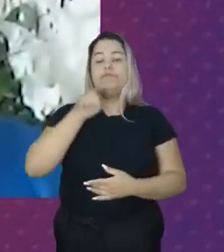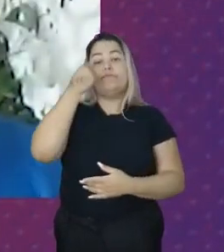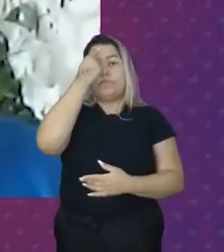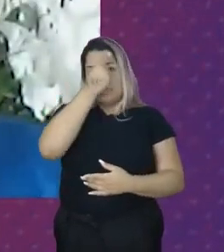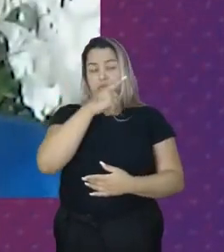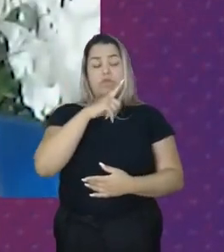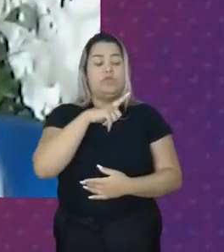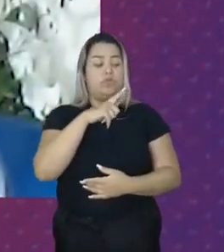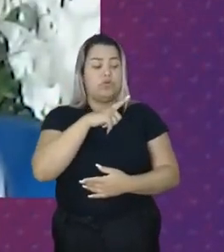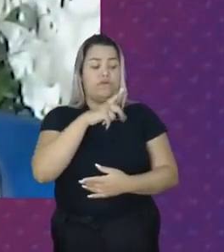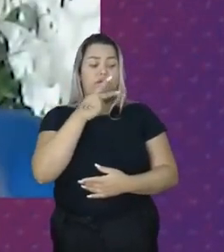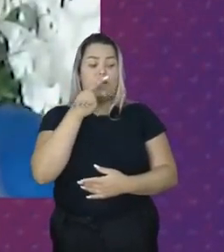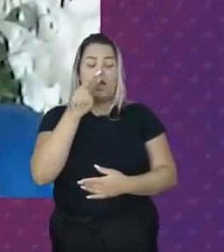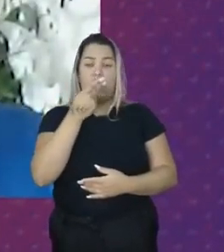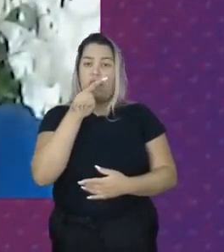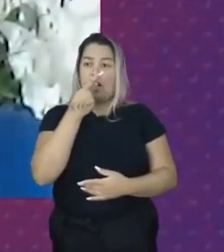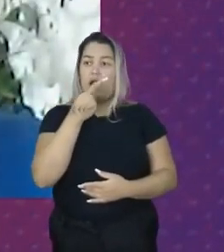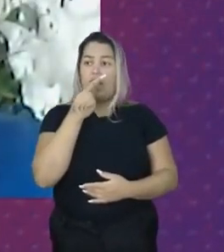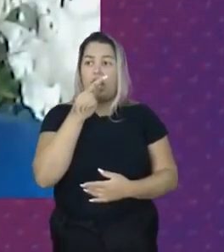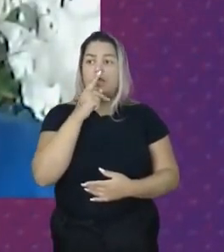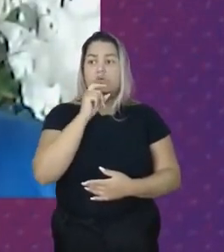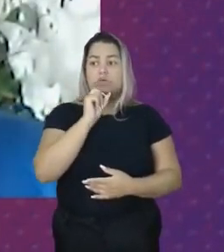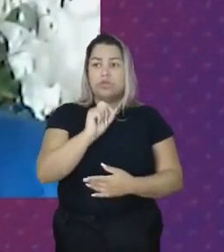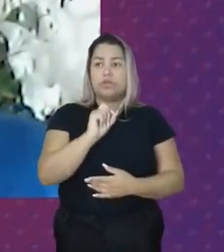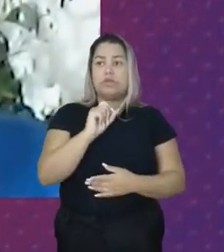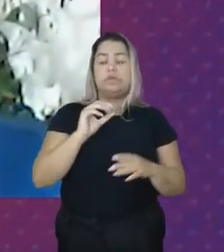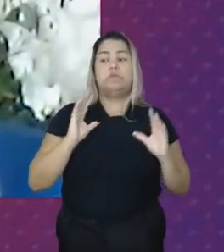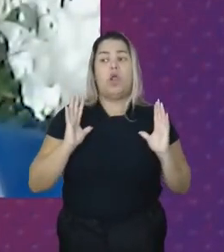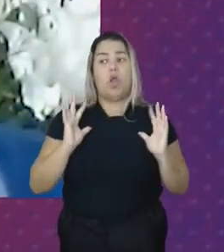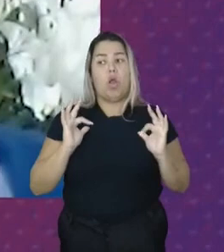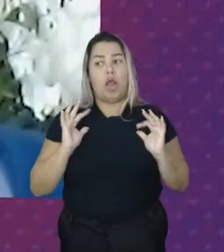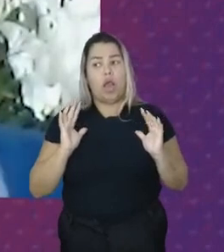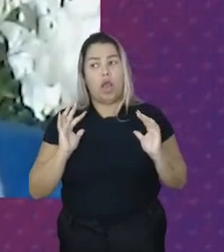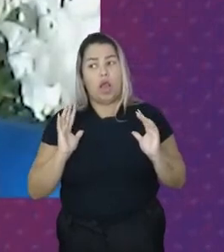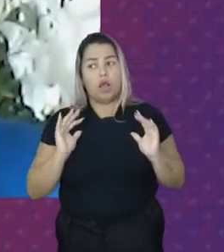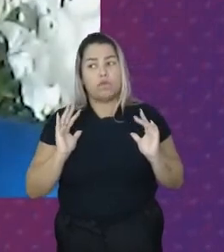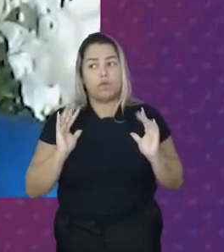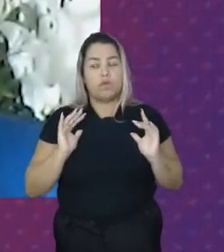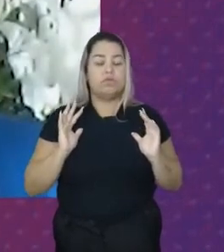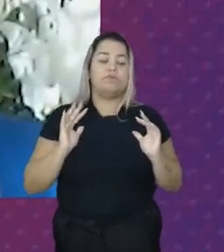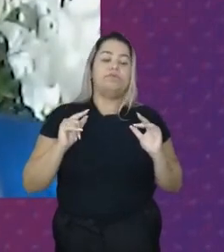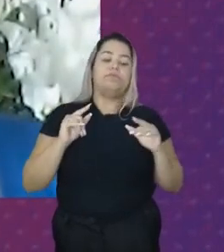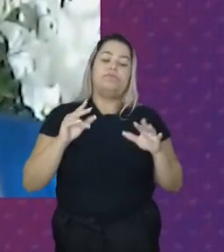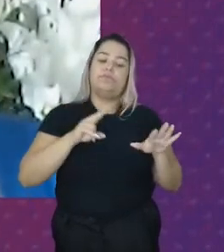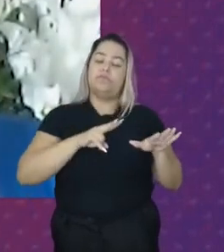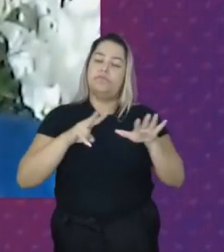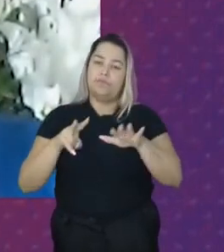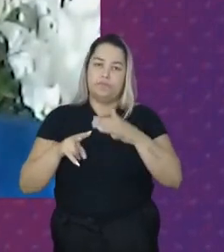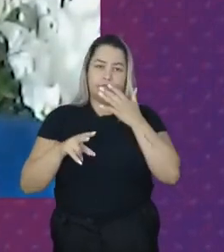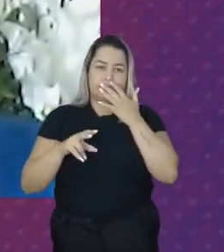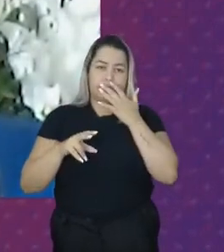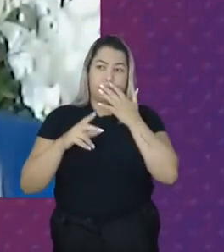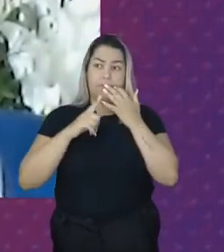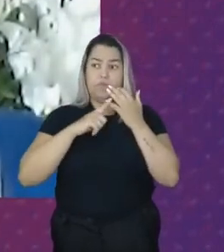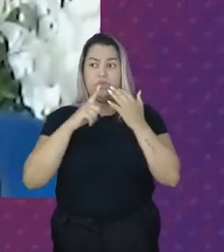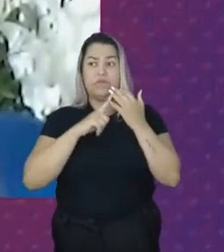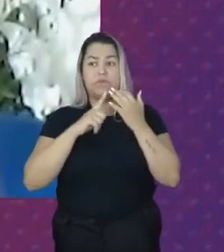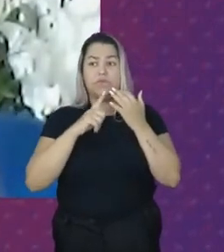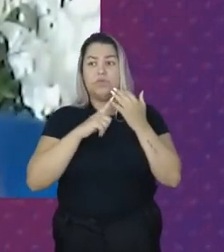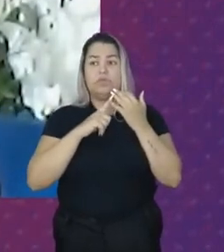que falar da folga semanal, né? Nós tivemos que